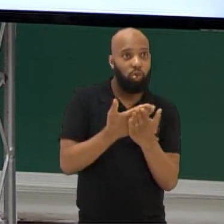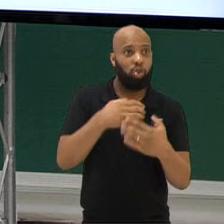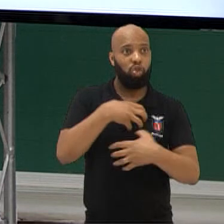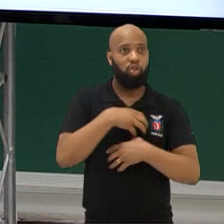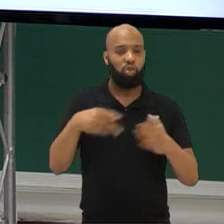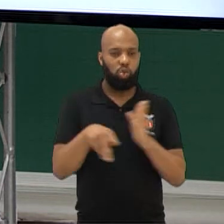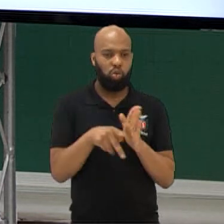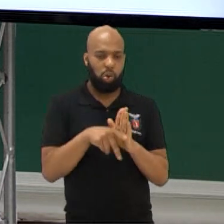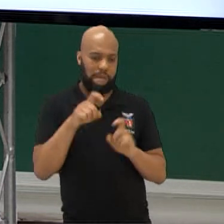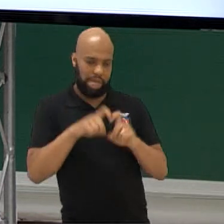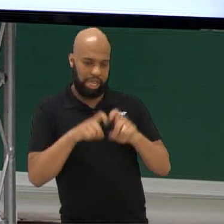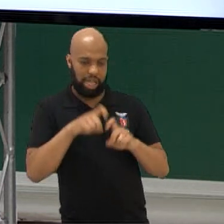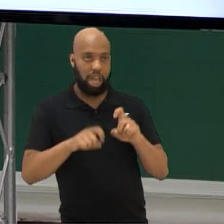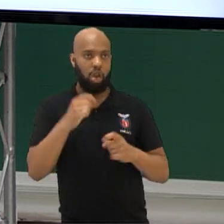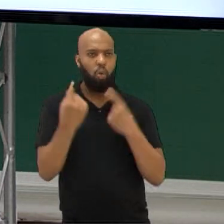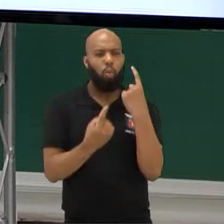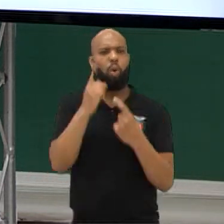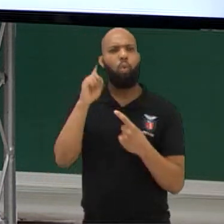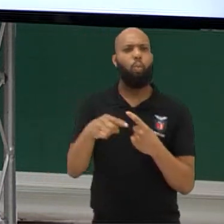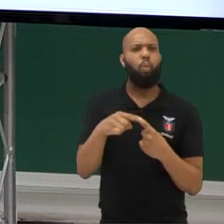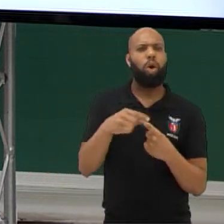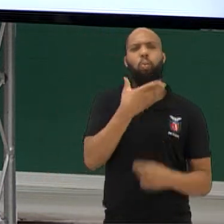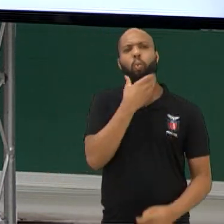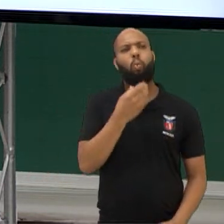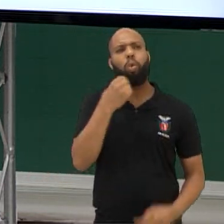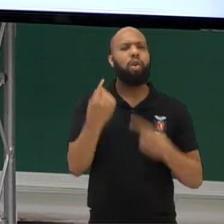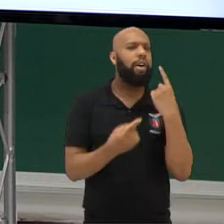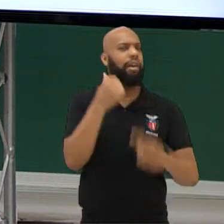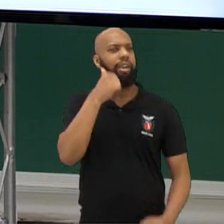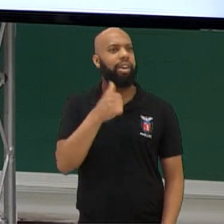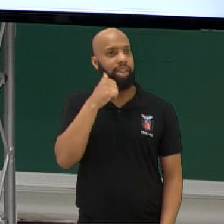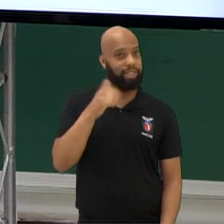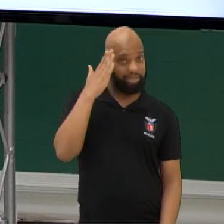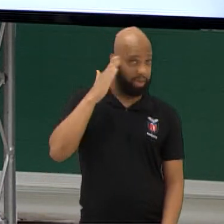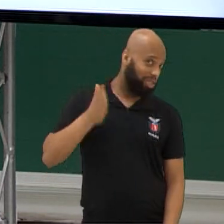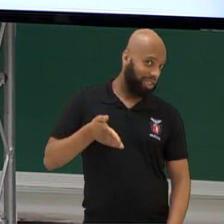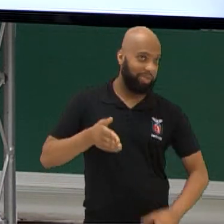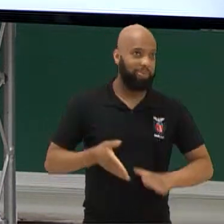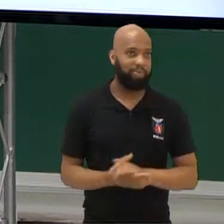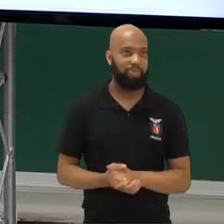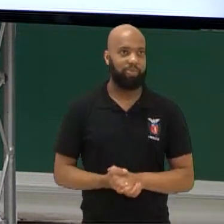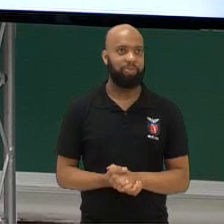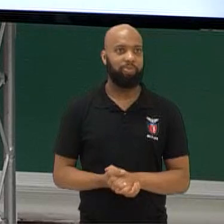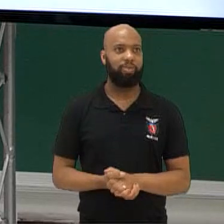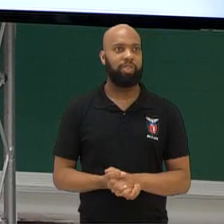dimorfismo sexual, qual que é o macho e qual é a fêmea. Vamos lá?